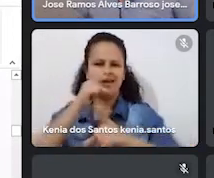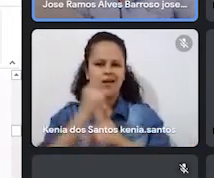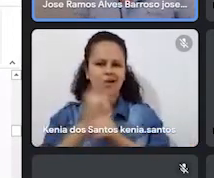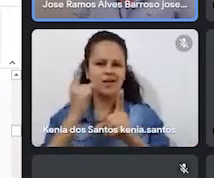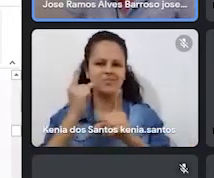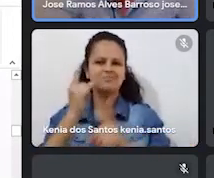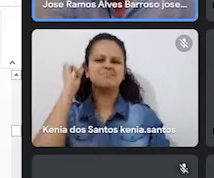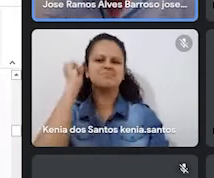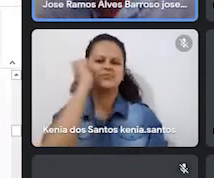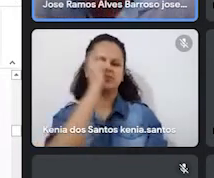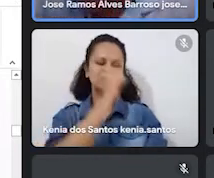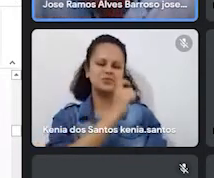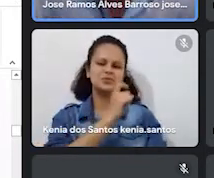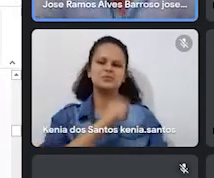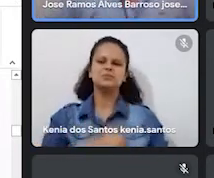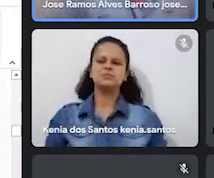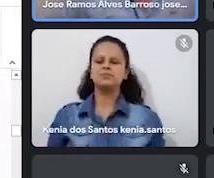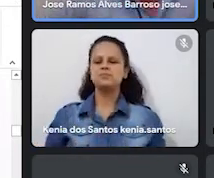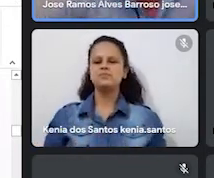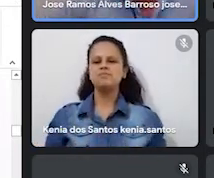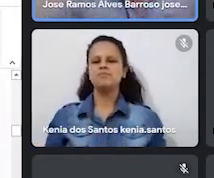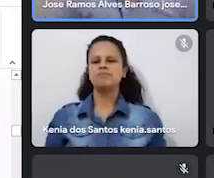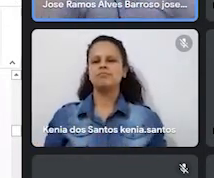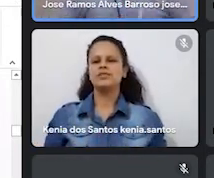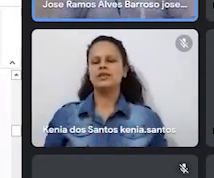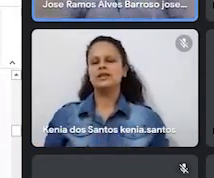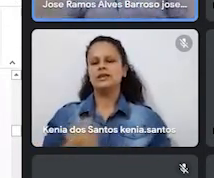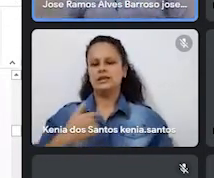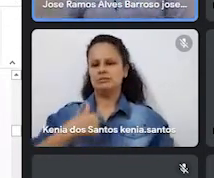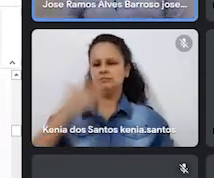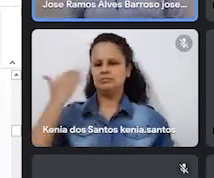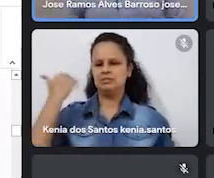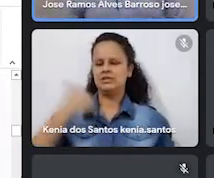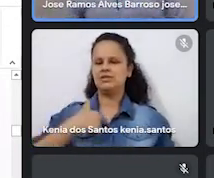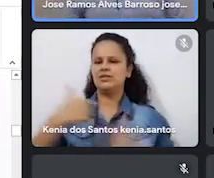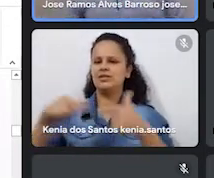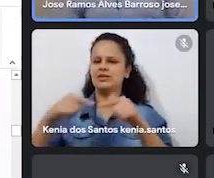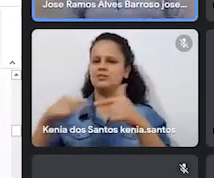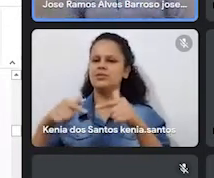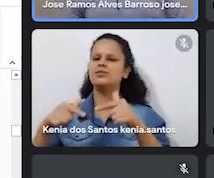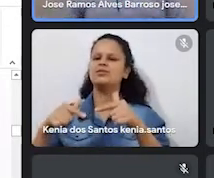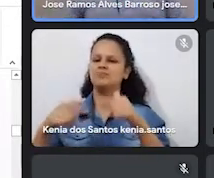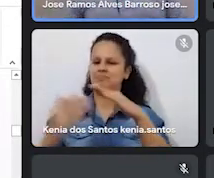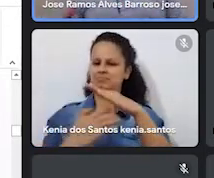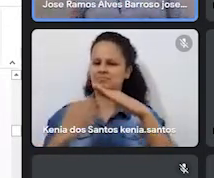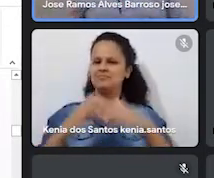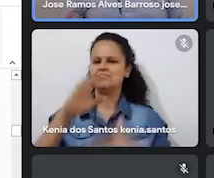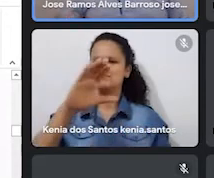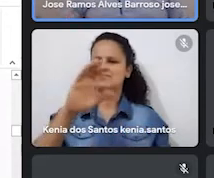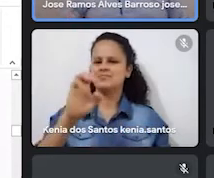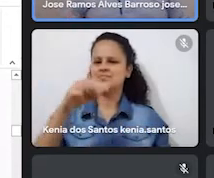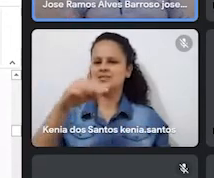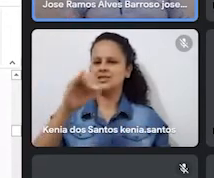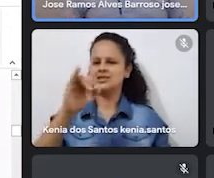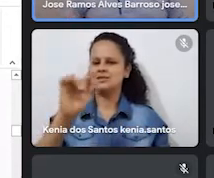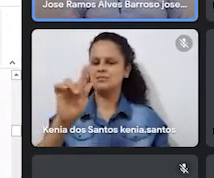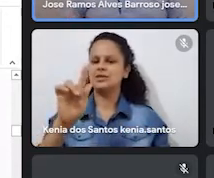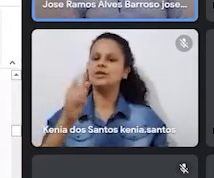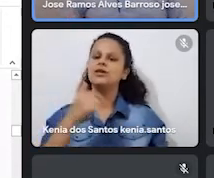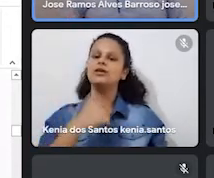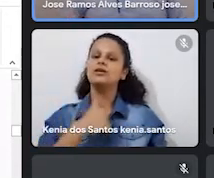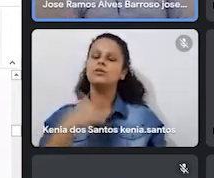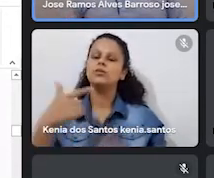vezes eu cheguei a uma época eu trabalhei na CEMIG, na área de